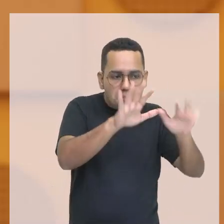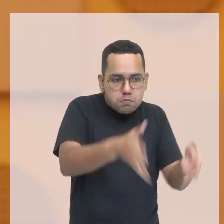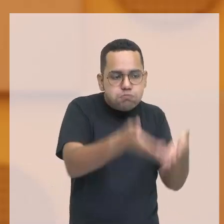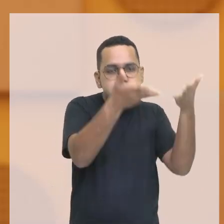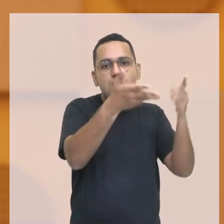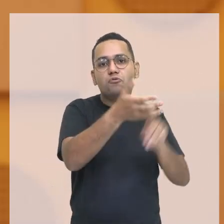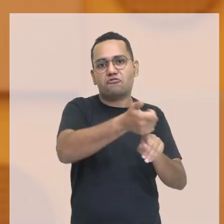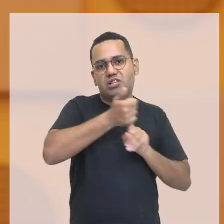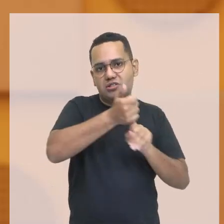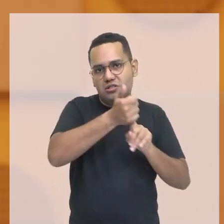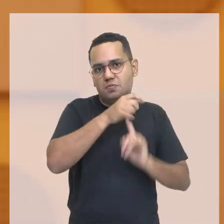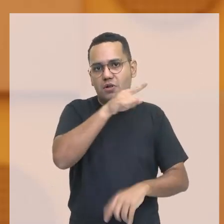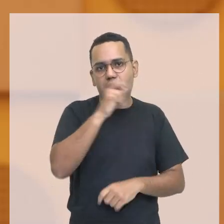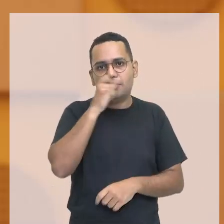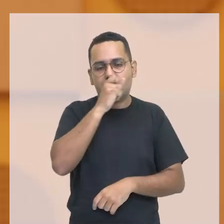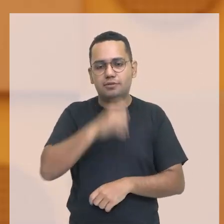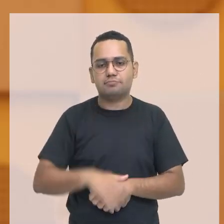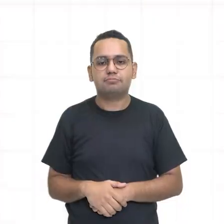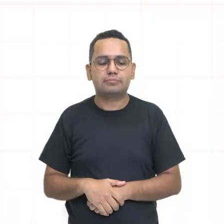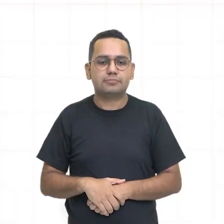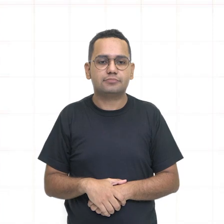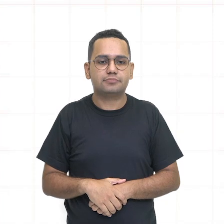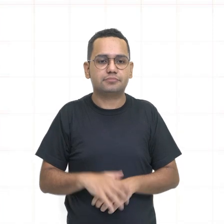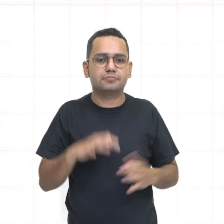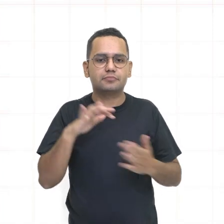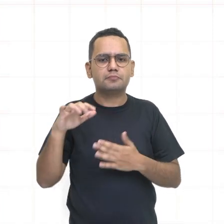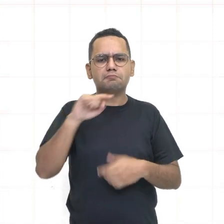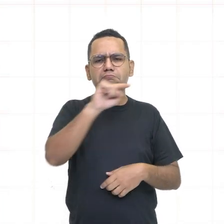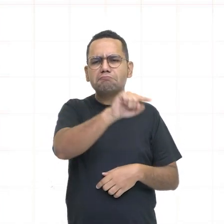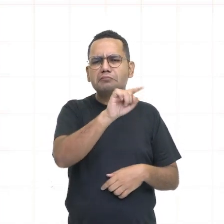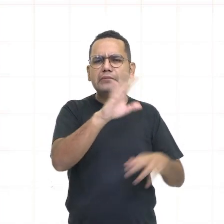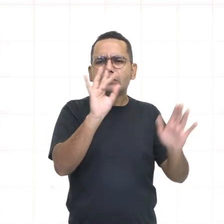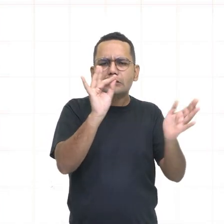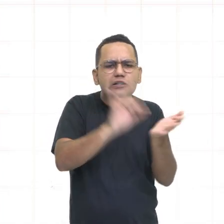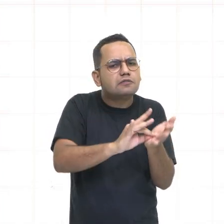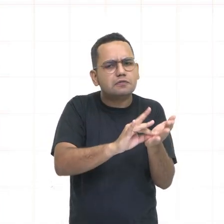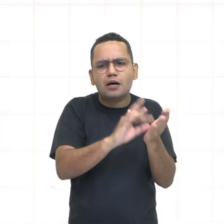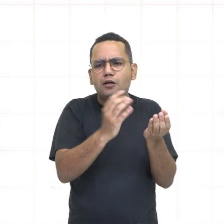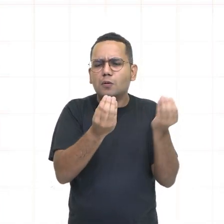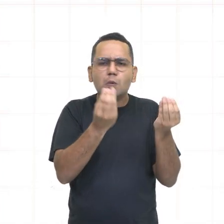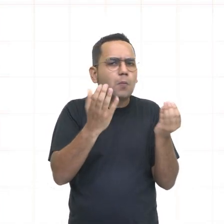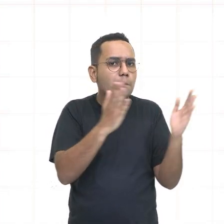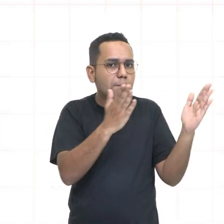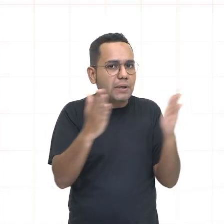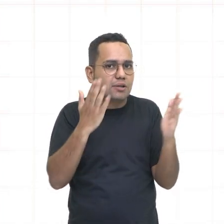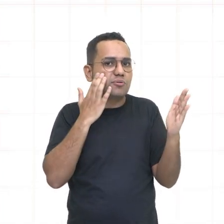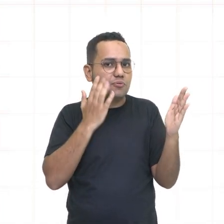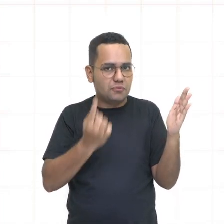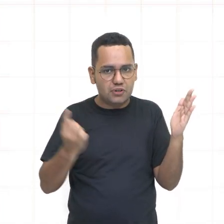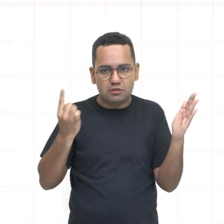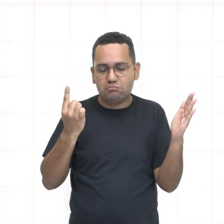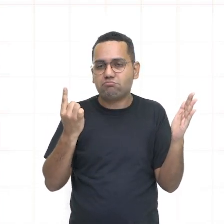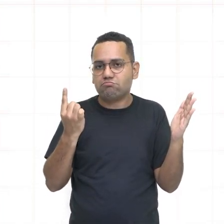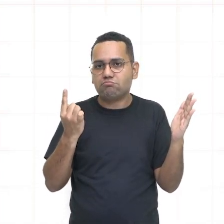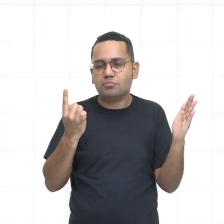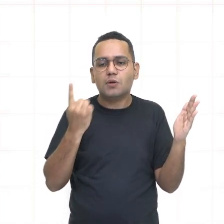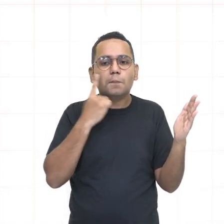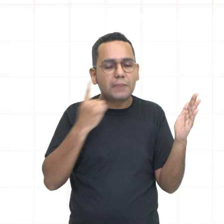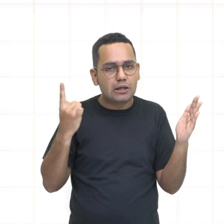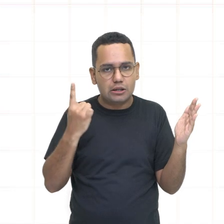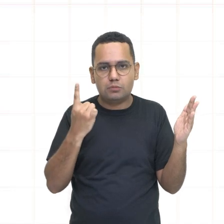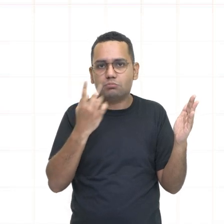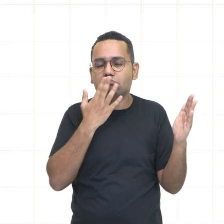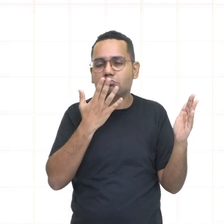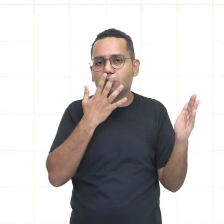a consolidação do regime fascista, que ocorre entre 1922 e 1939.